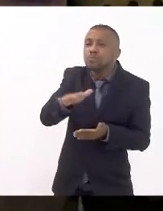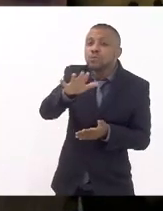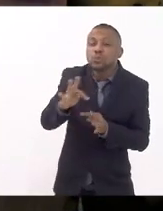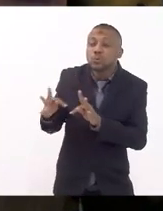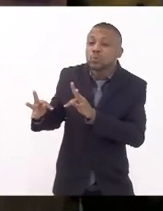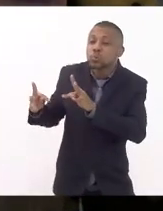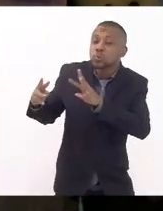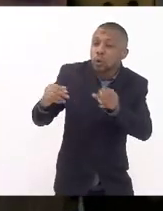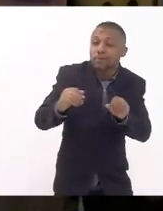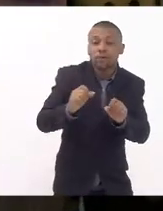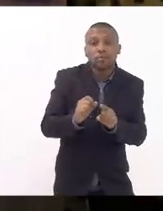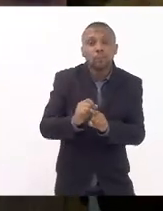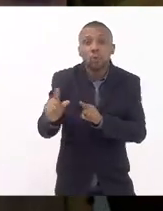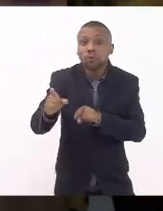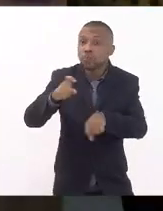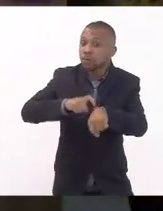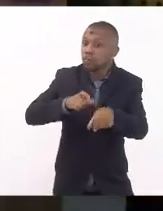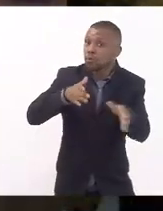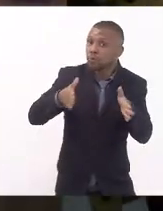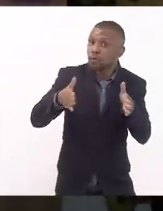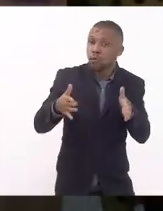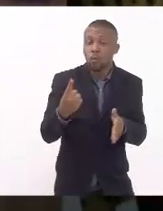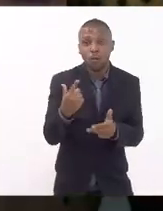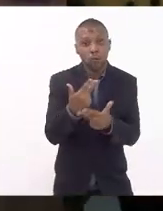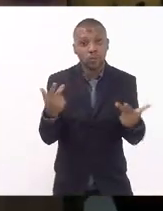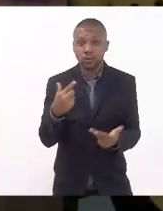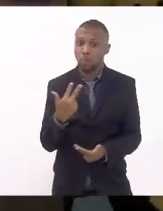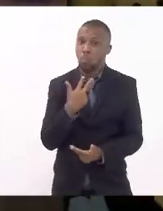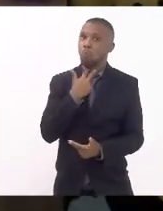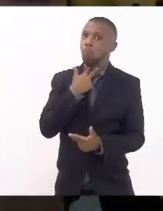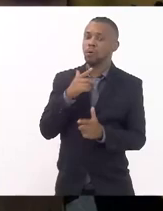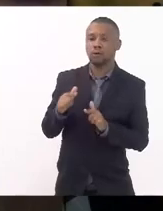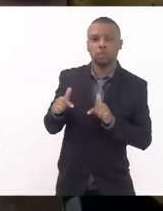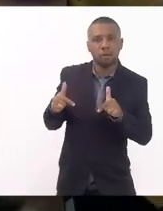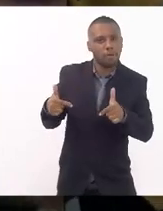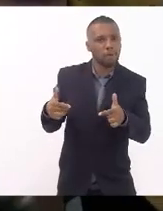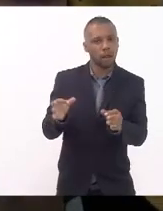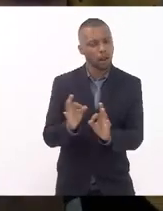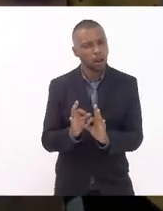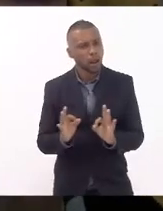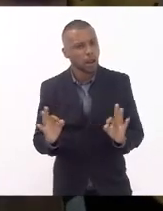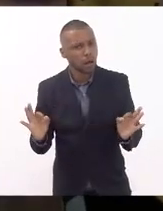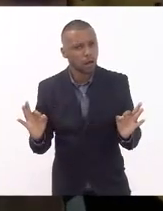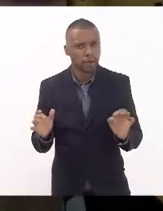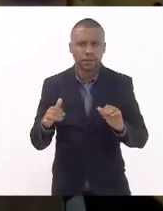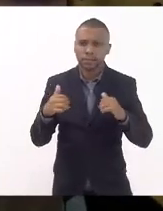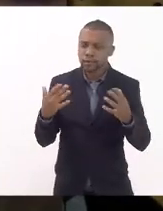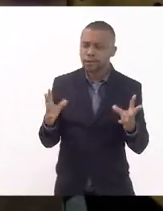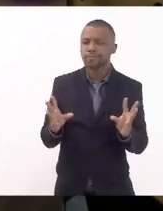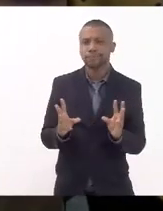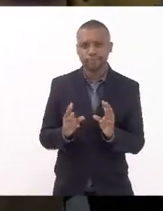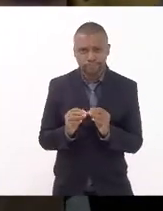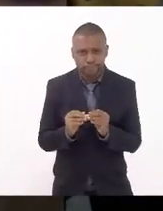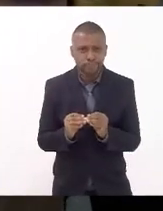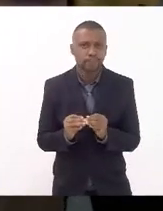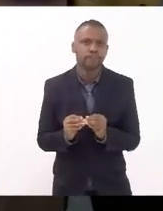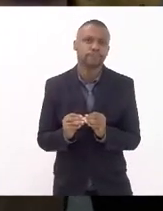durante um período, é uma coisa que a gente não pode fazer. Então, fica aqui,